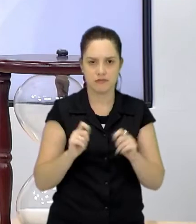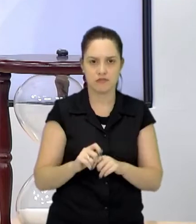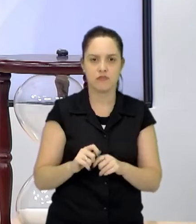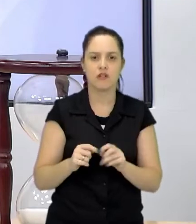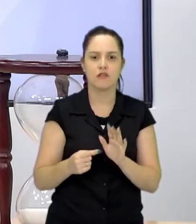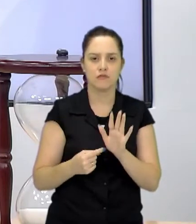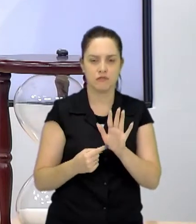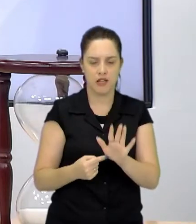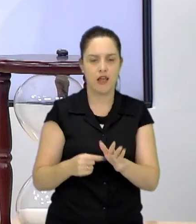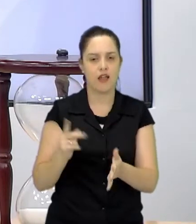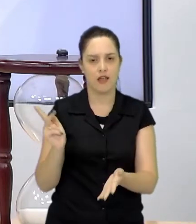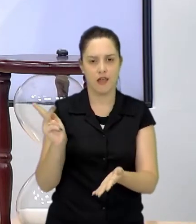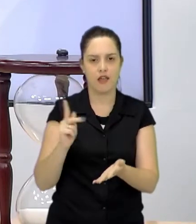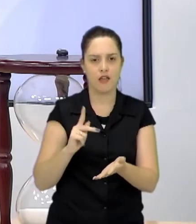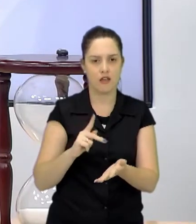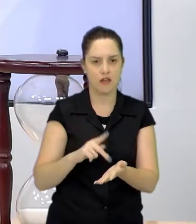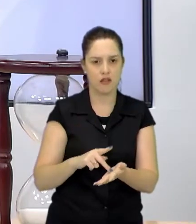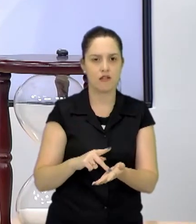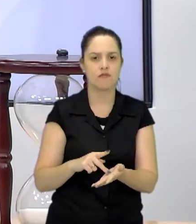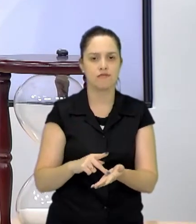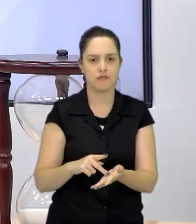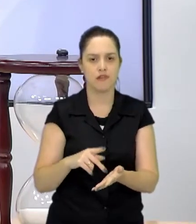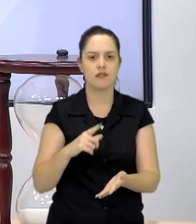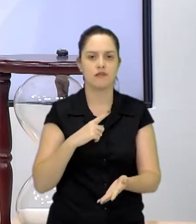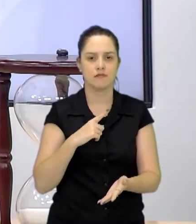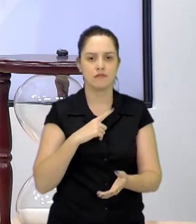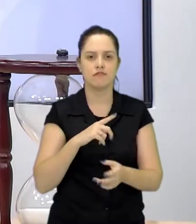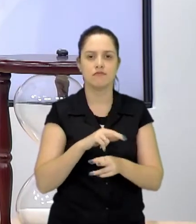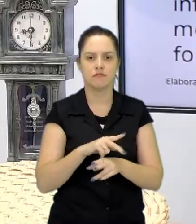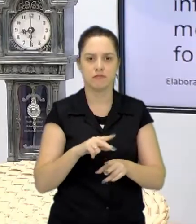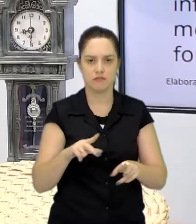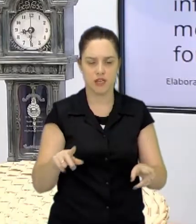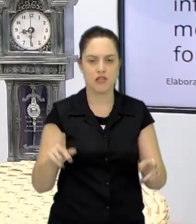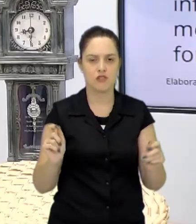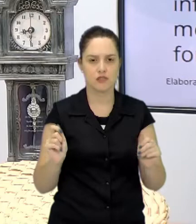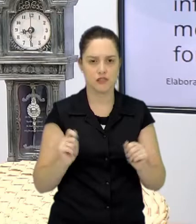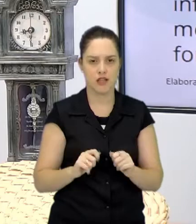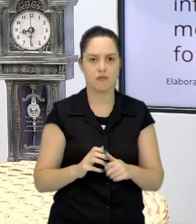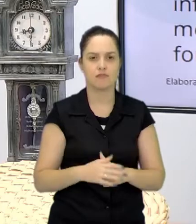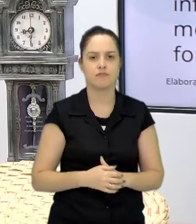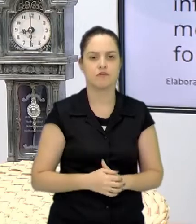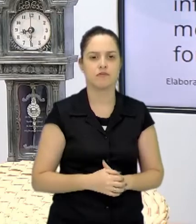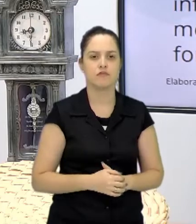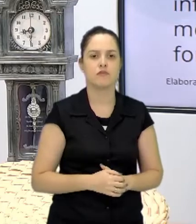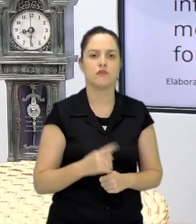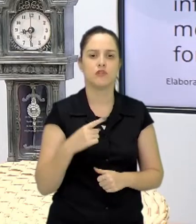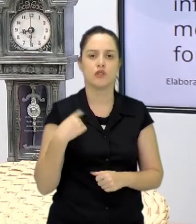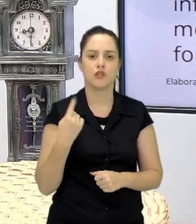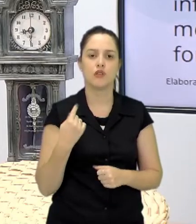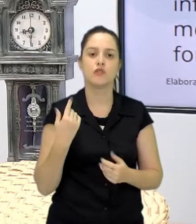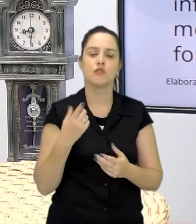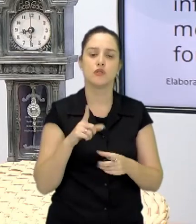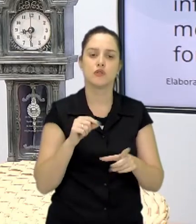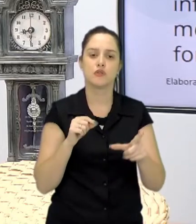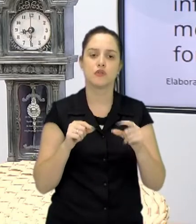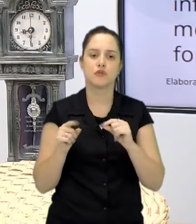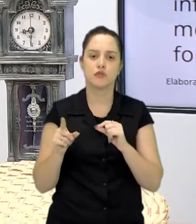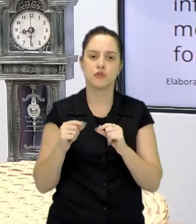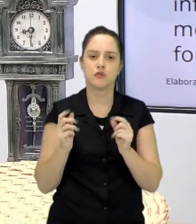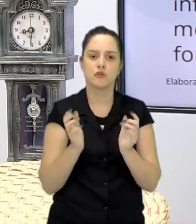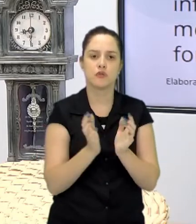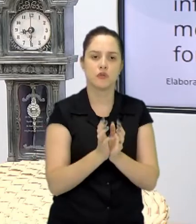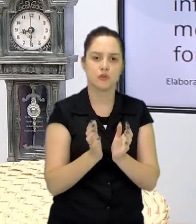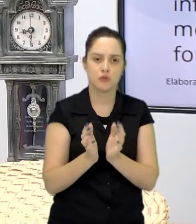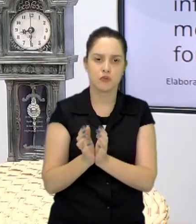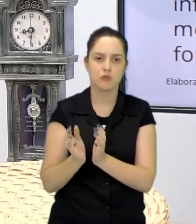reportagem para eles. Porque eles já pesquisaram bastante, né? Eles já têm bastante repertório. E lembrando assim, que nós aqui escolhemos um problema social